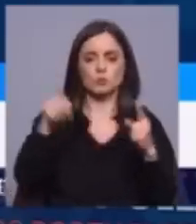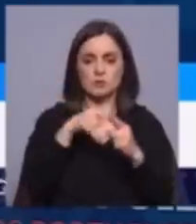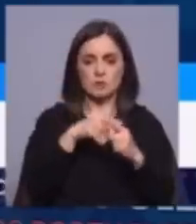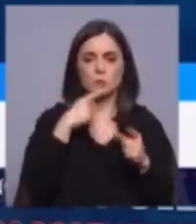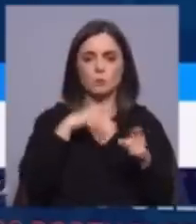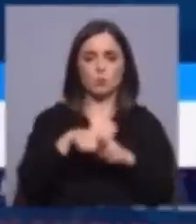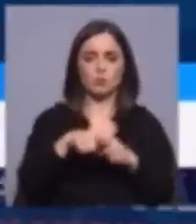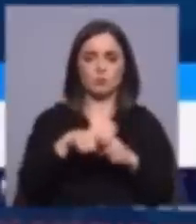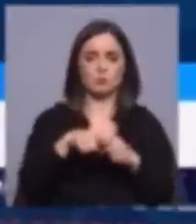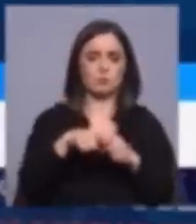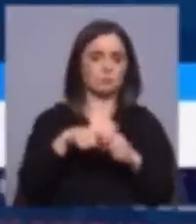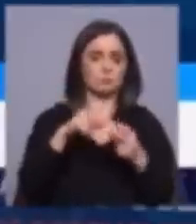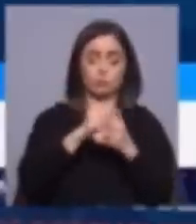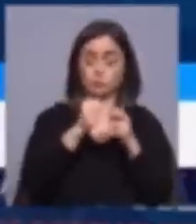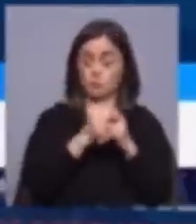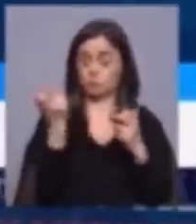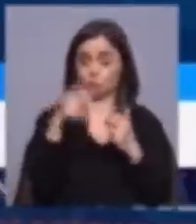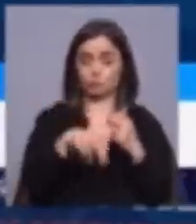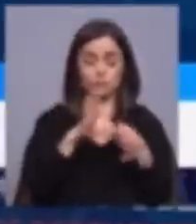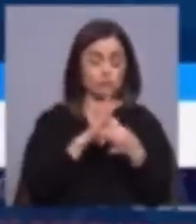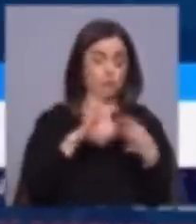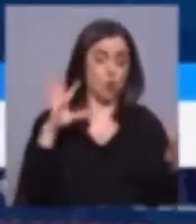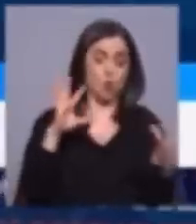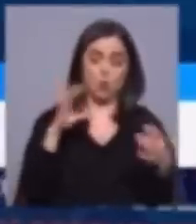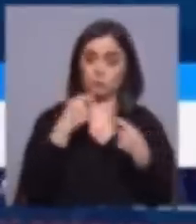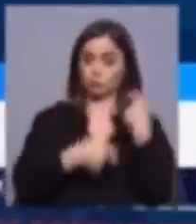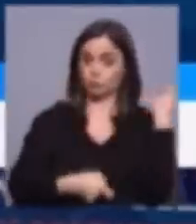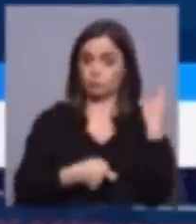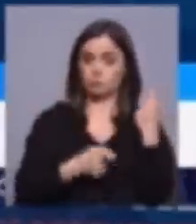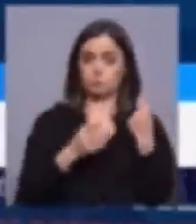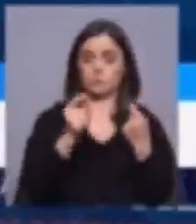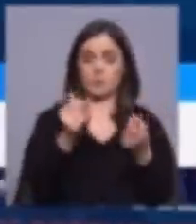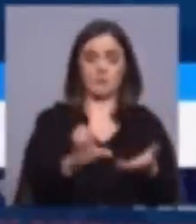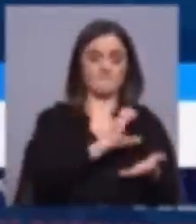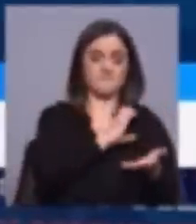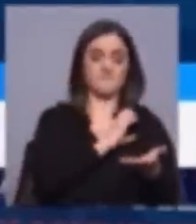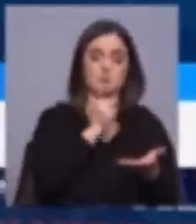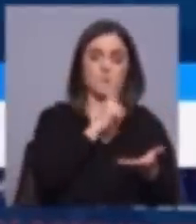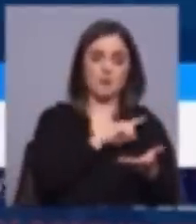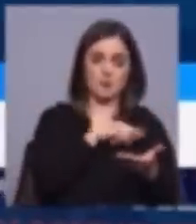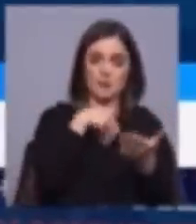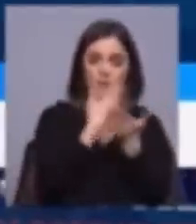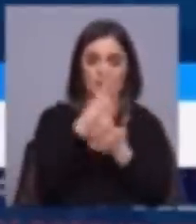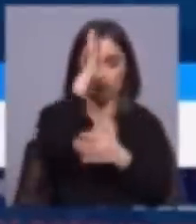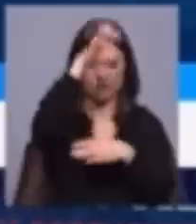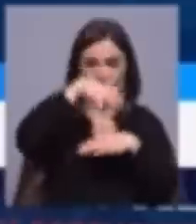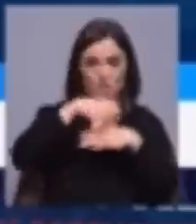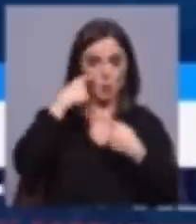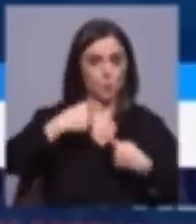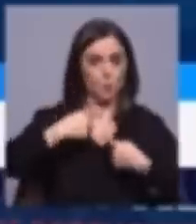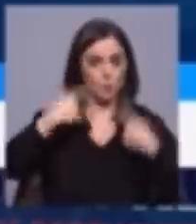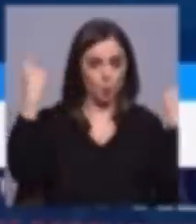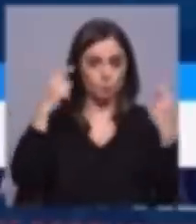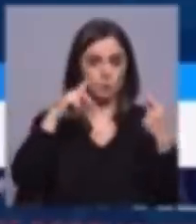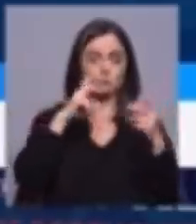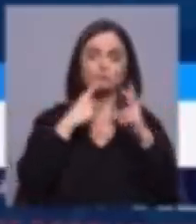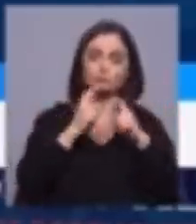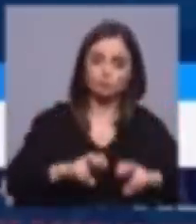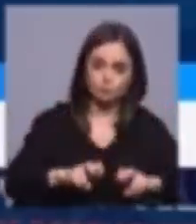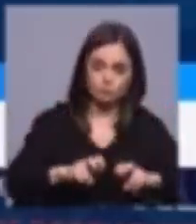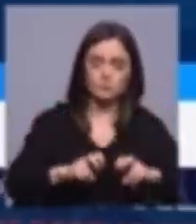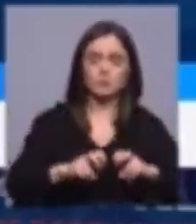escândalos incompatibilidades indenizações indevidas que levam o Ministério Público a abrir inquéritos nomear um